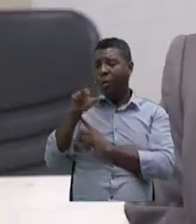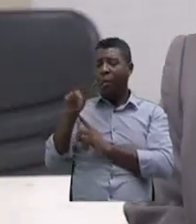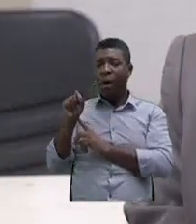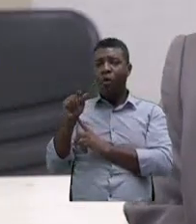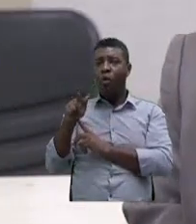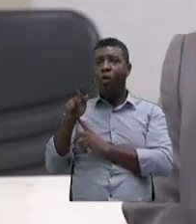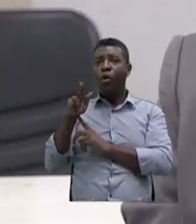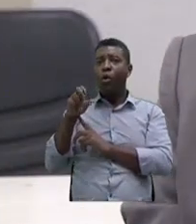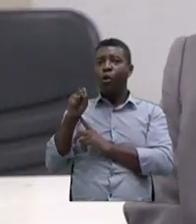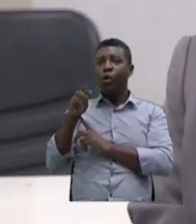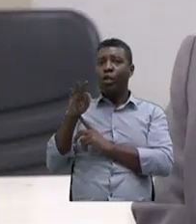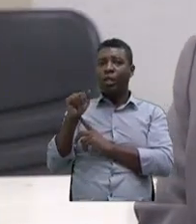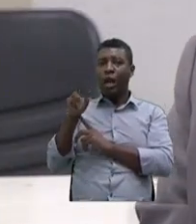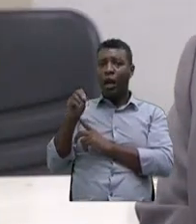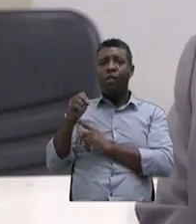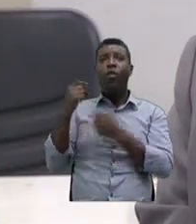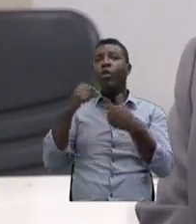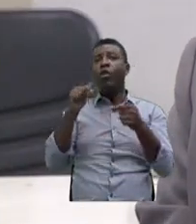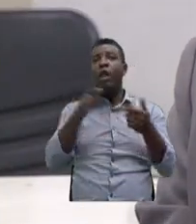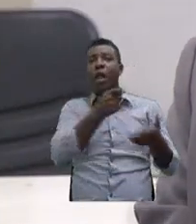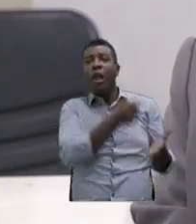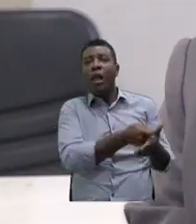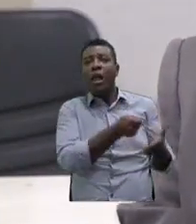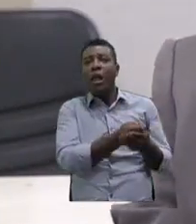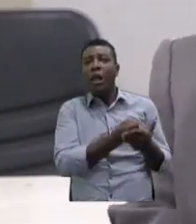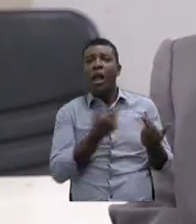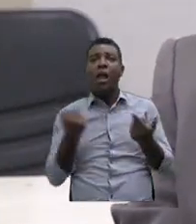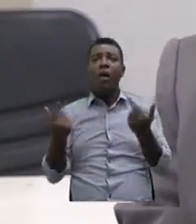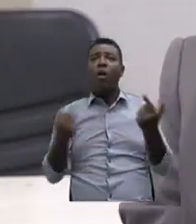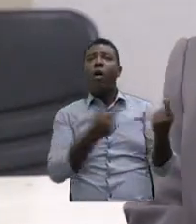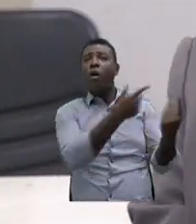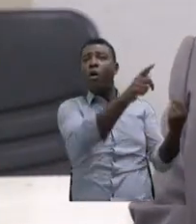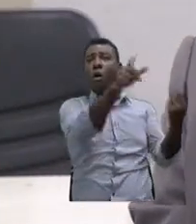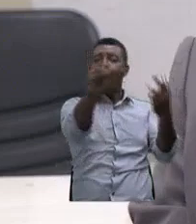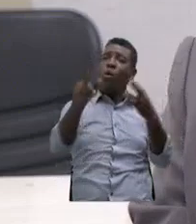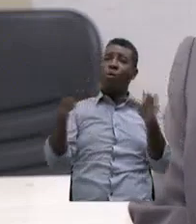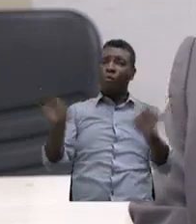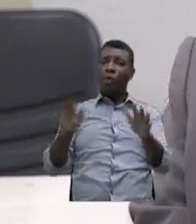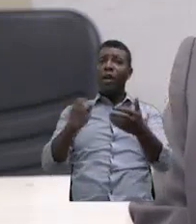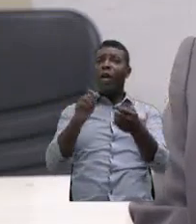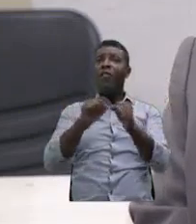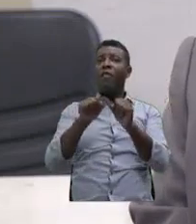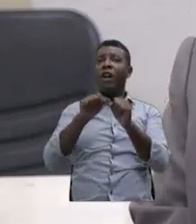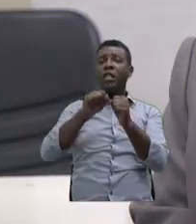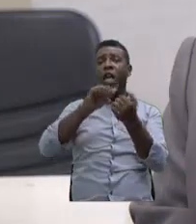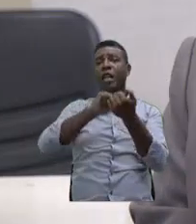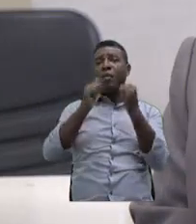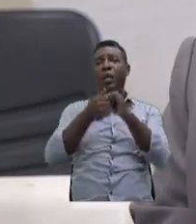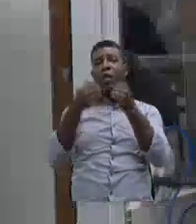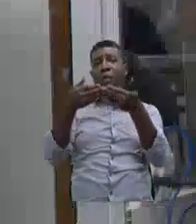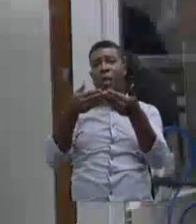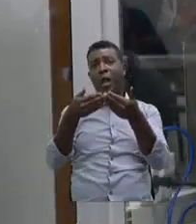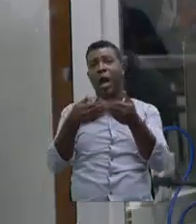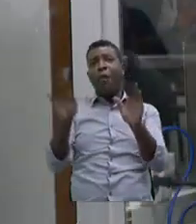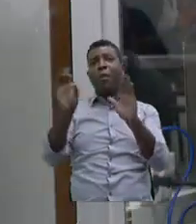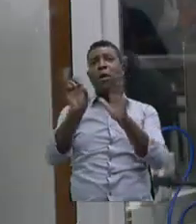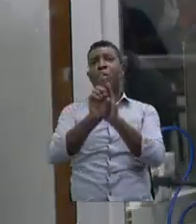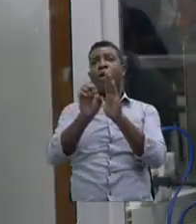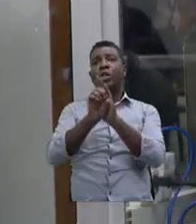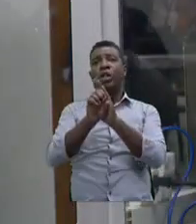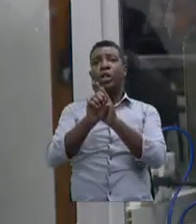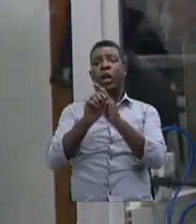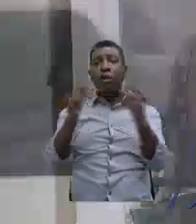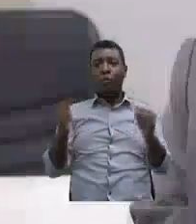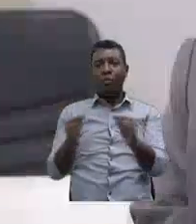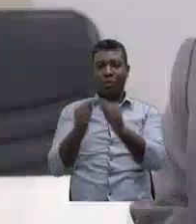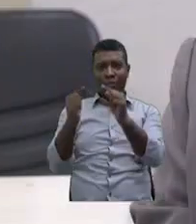que nós temos nas outras, na nossa lei de incentivo. Então, a gente adapta para abrir o edital de acordo com coisa. Mas